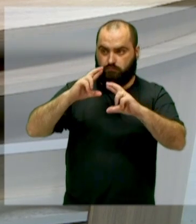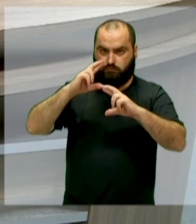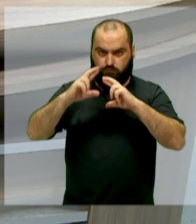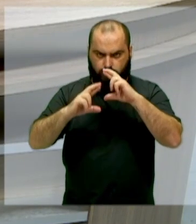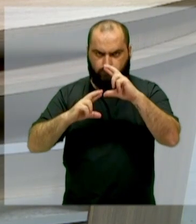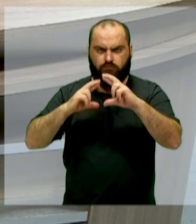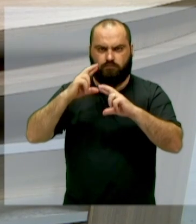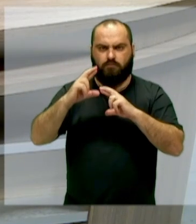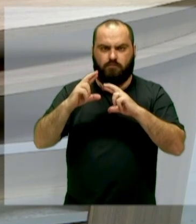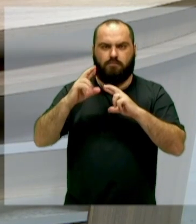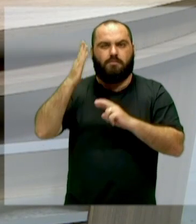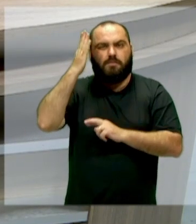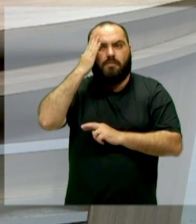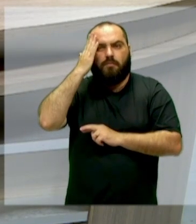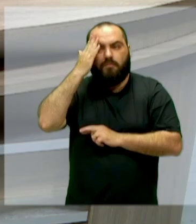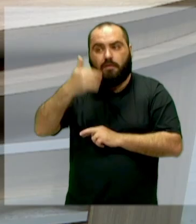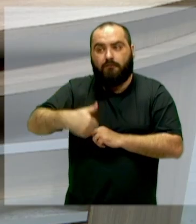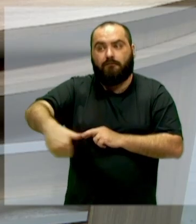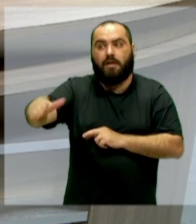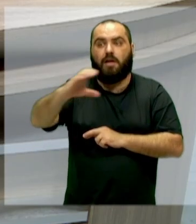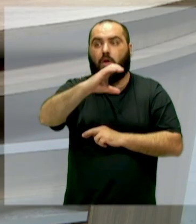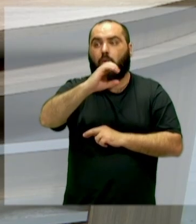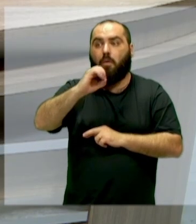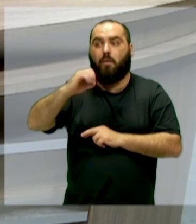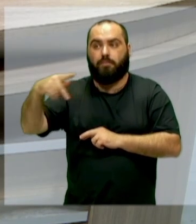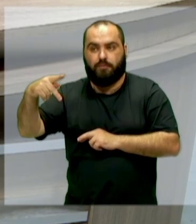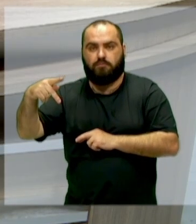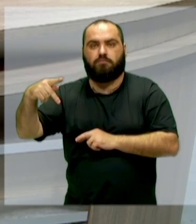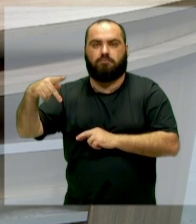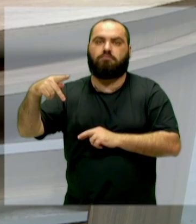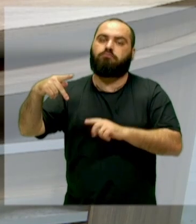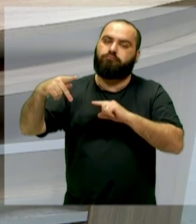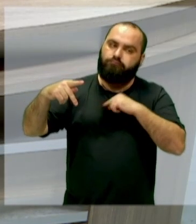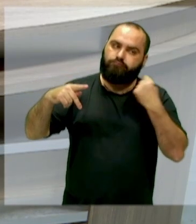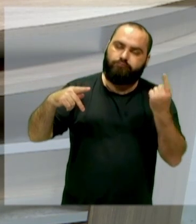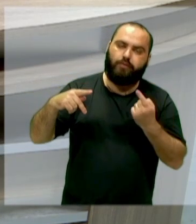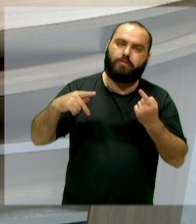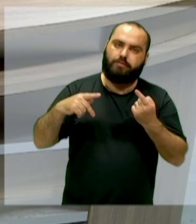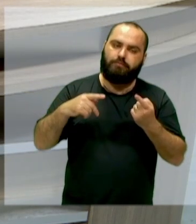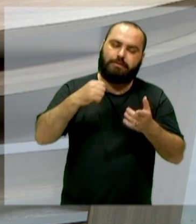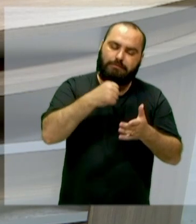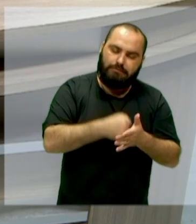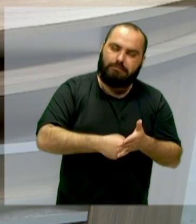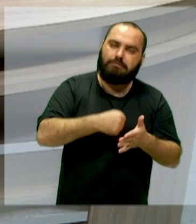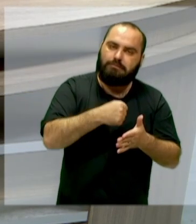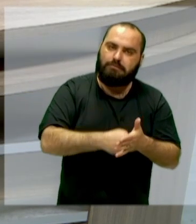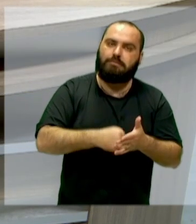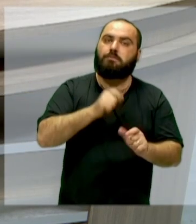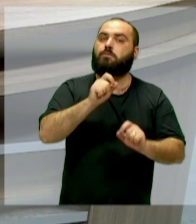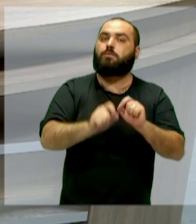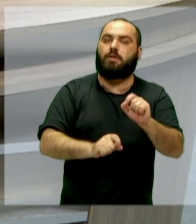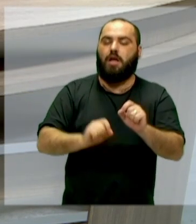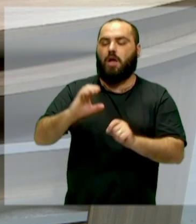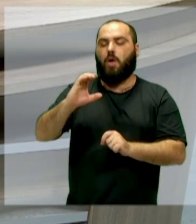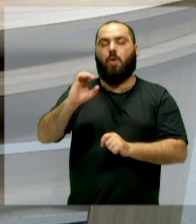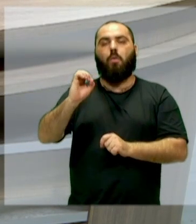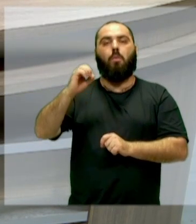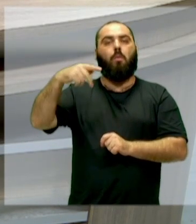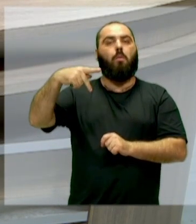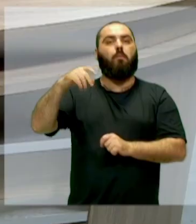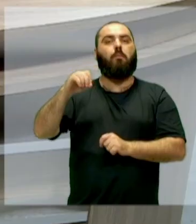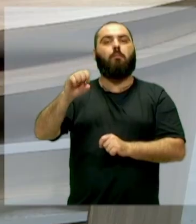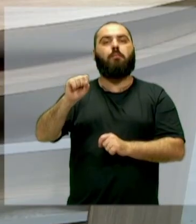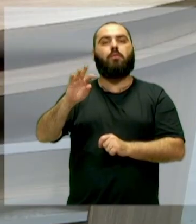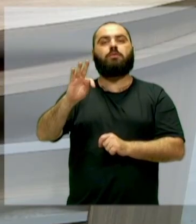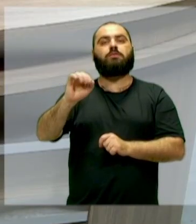seletiva que vai pra cooperativa de reciclagem a gente tem batido muito na tecla da compostagem como uma ferramenta de gestão